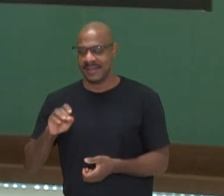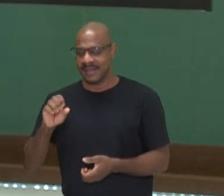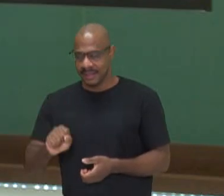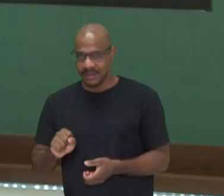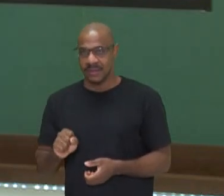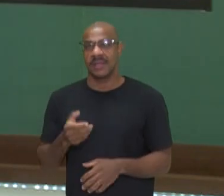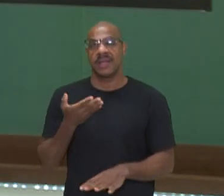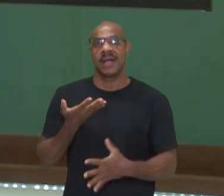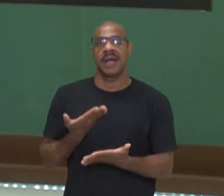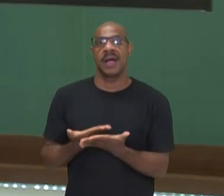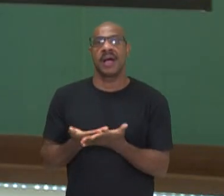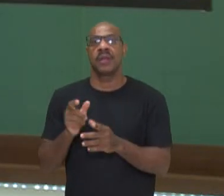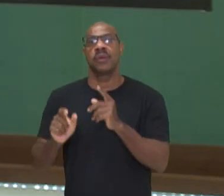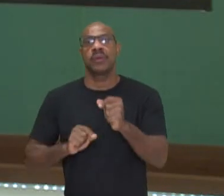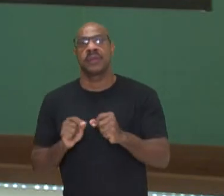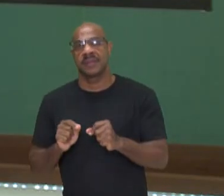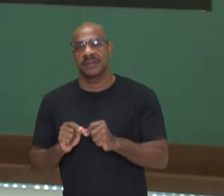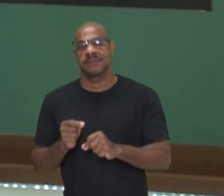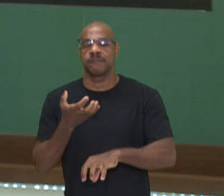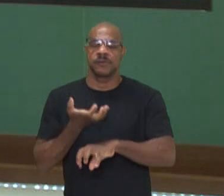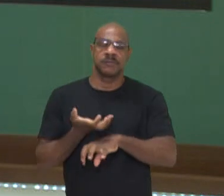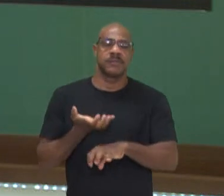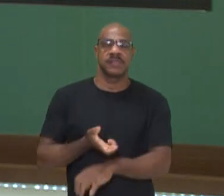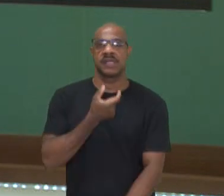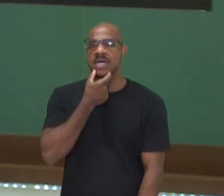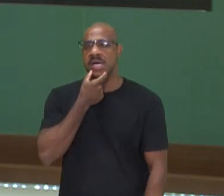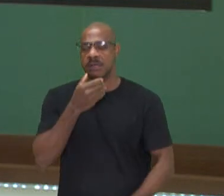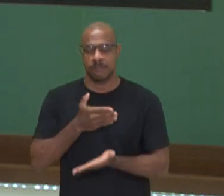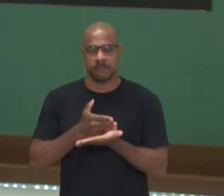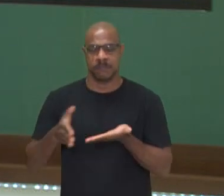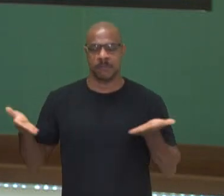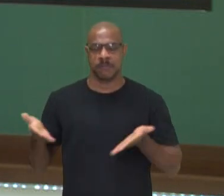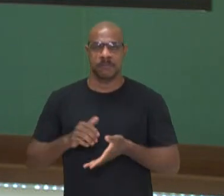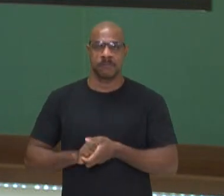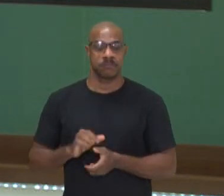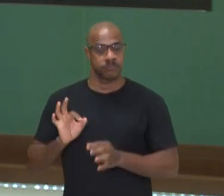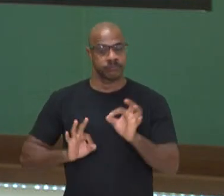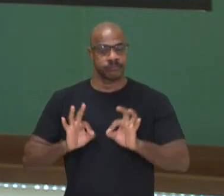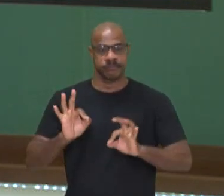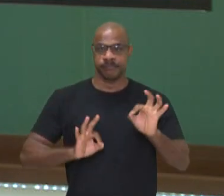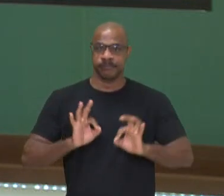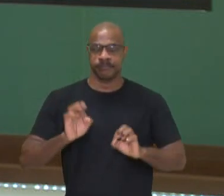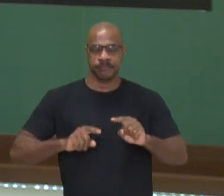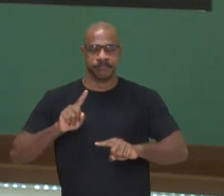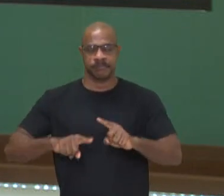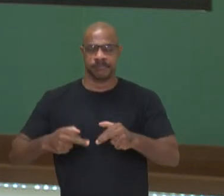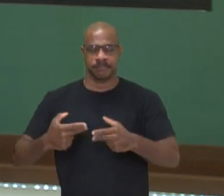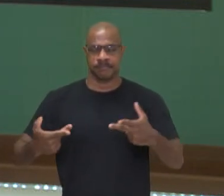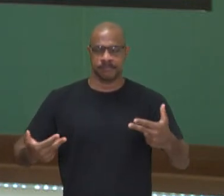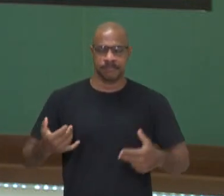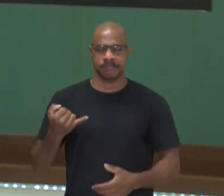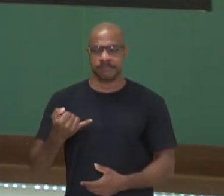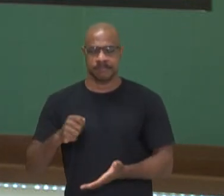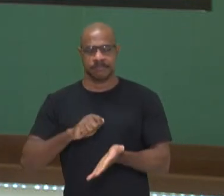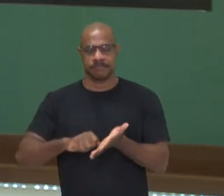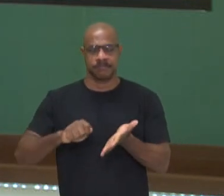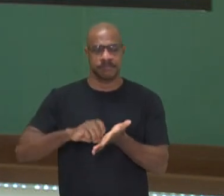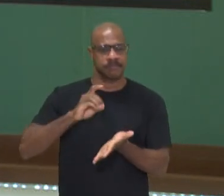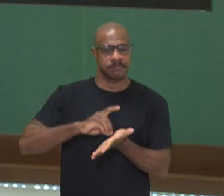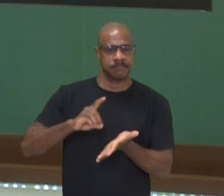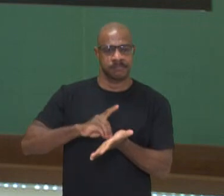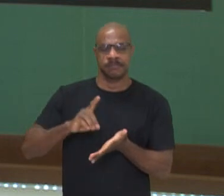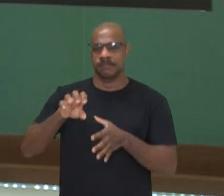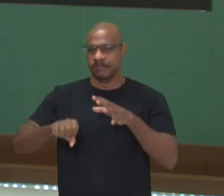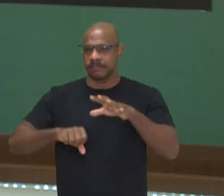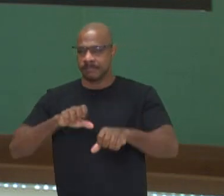English class. Vamos começar aqui a nossa aula de inglês. Então, se organizem aí, pegue todo o seu material, caderno, lápis, dicionário,